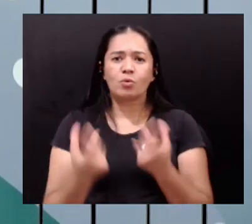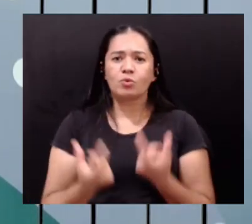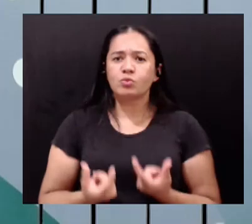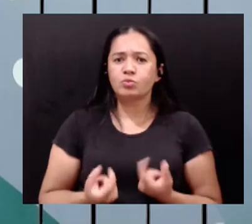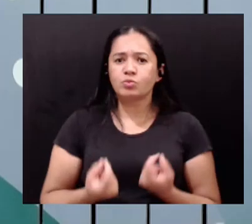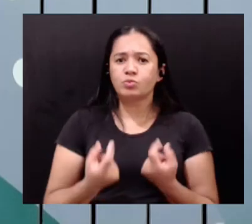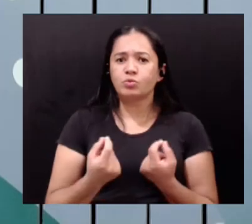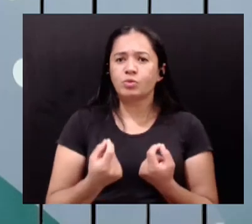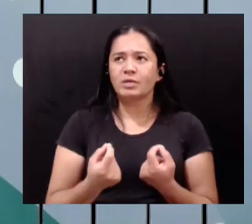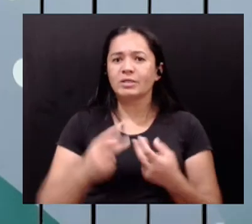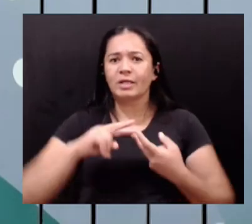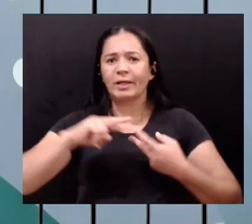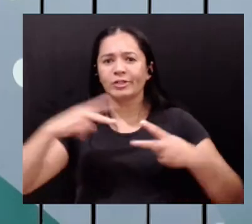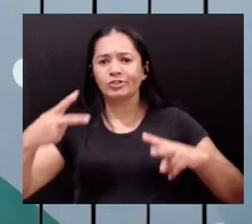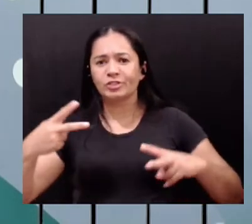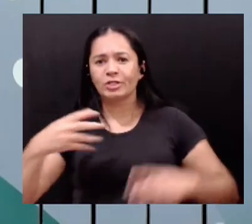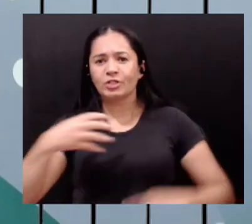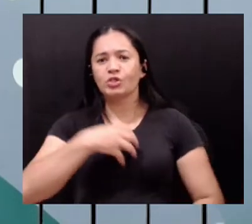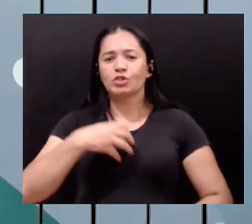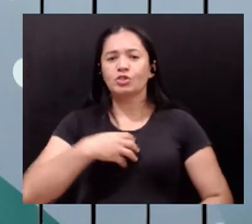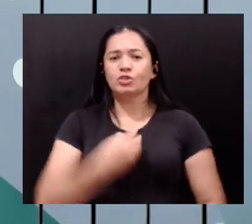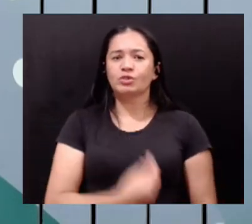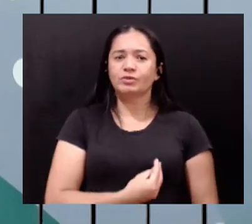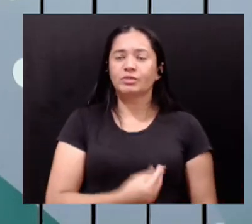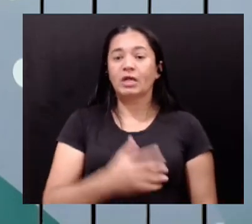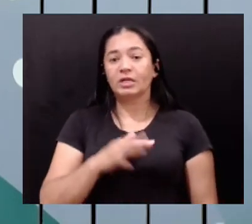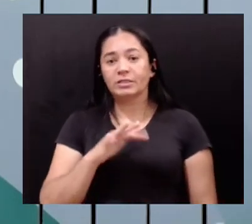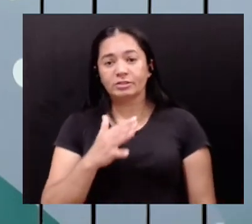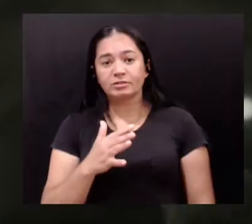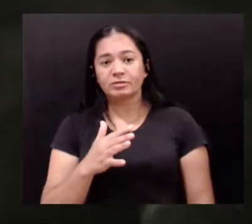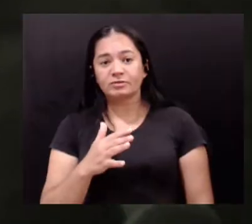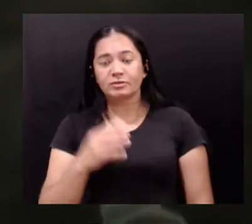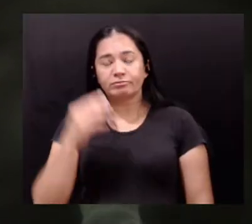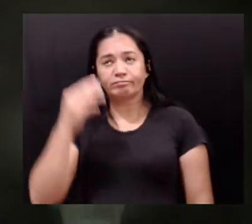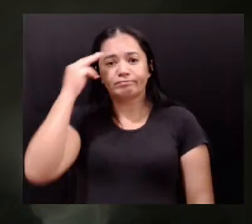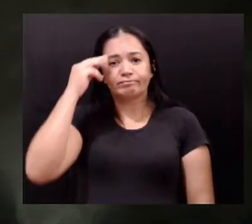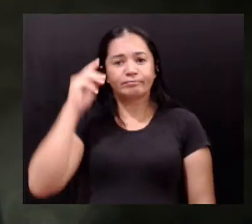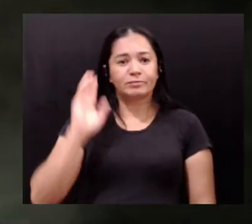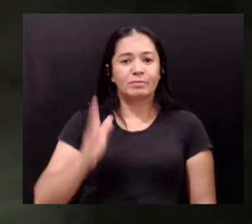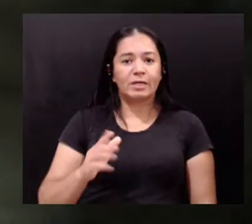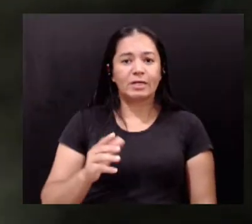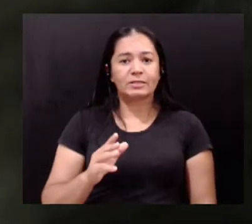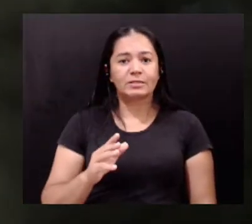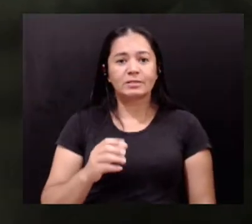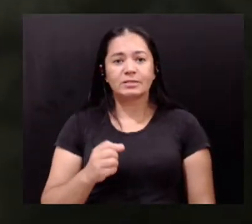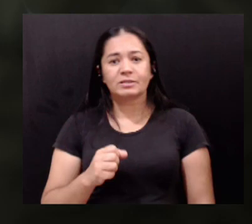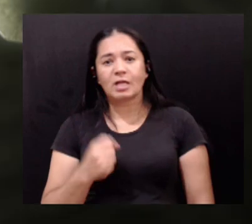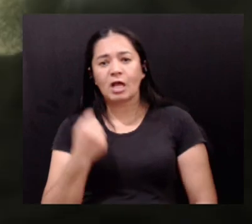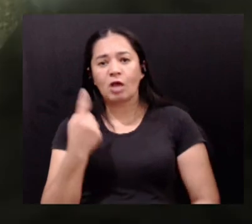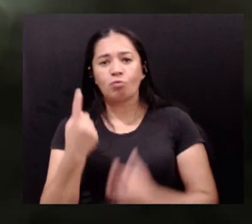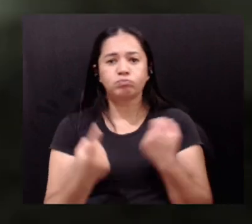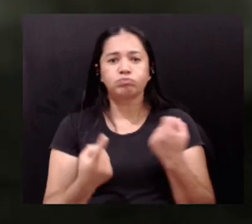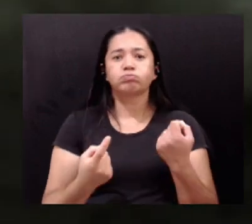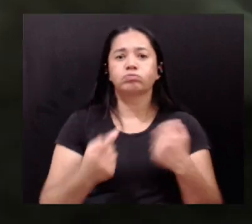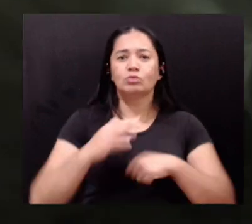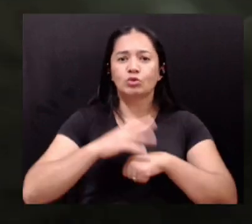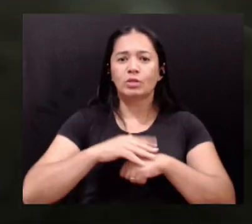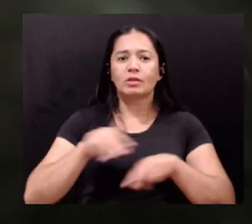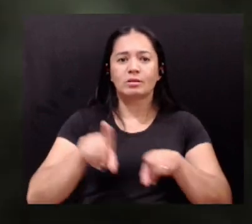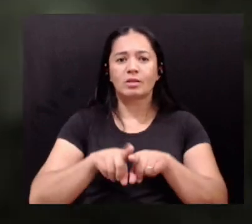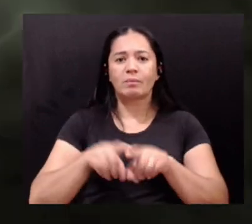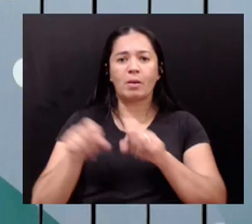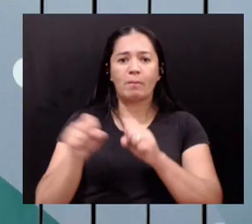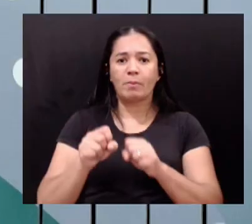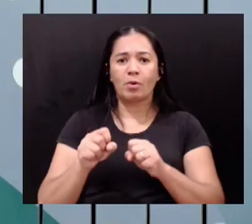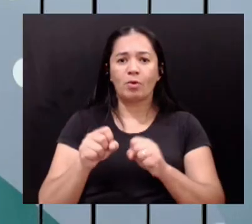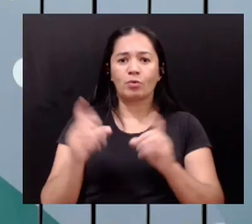vida normalmente vem à mente, mas alguns patógenos também podem levar a diagnósticos da doença.